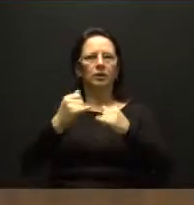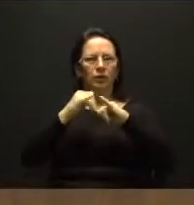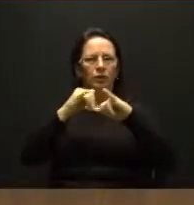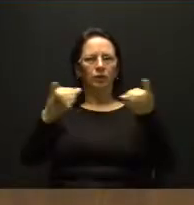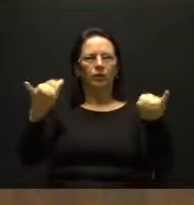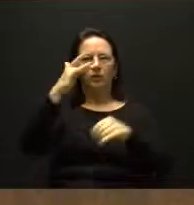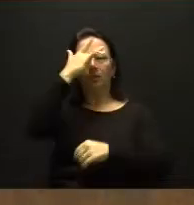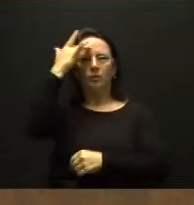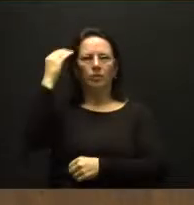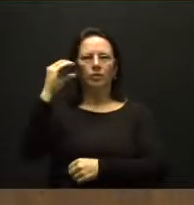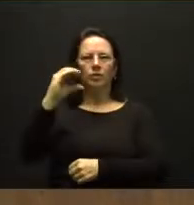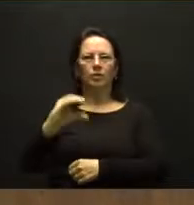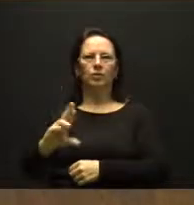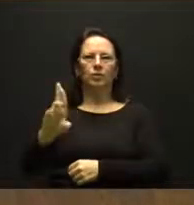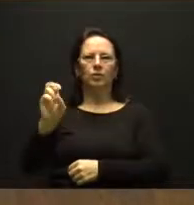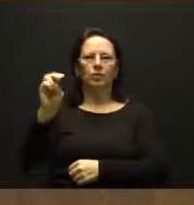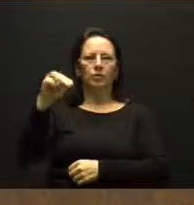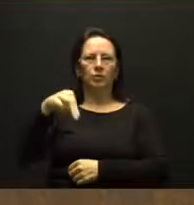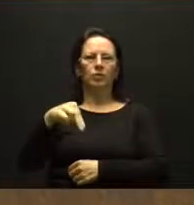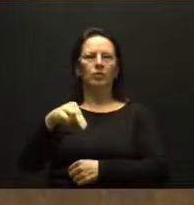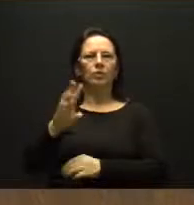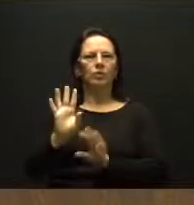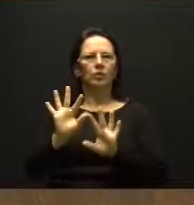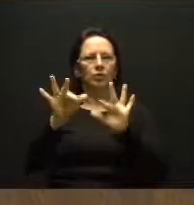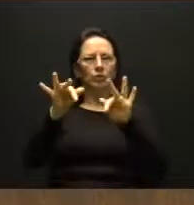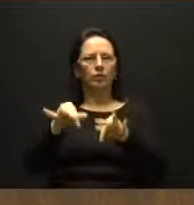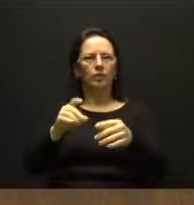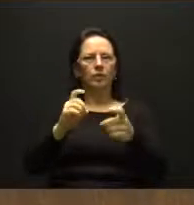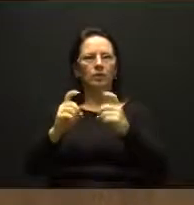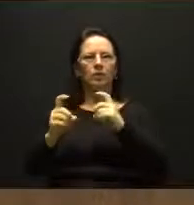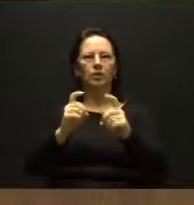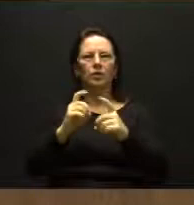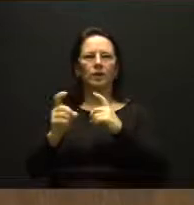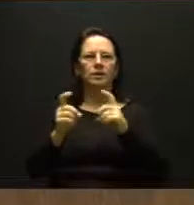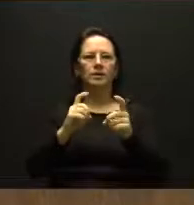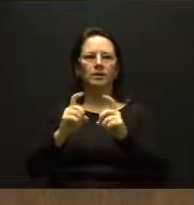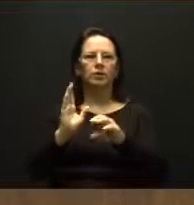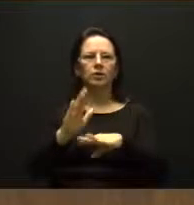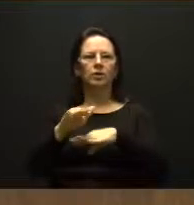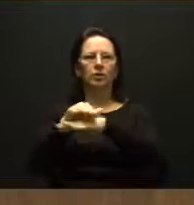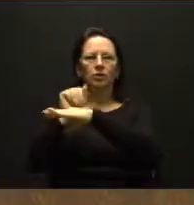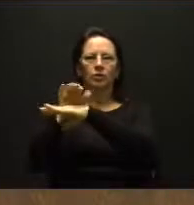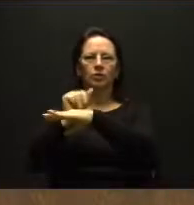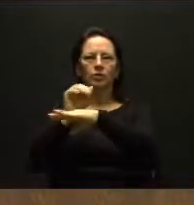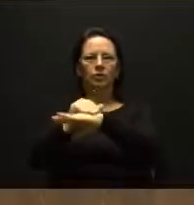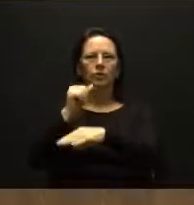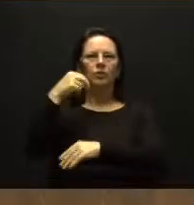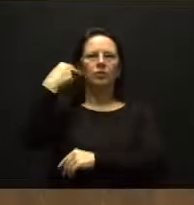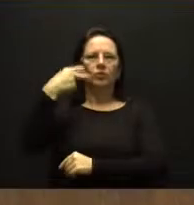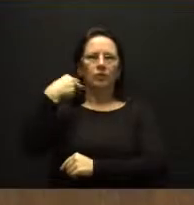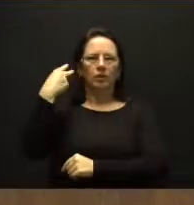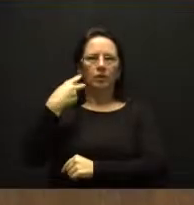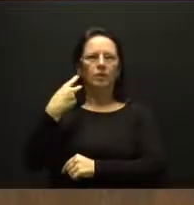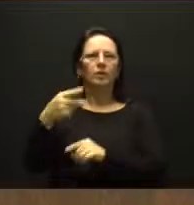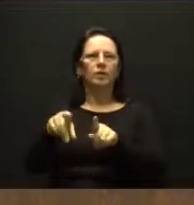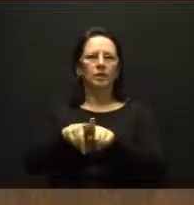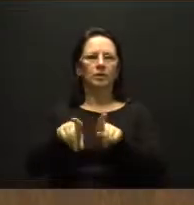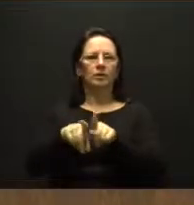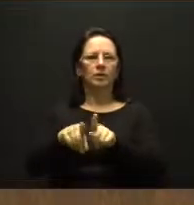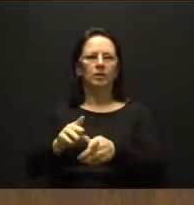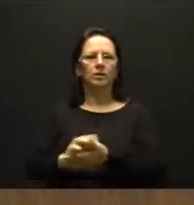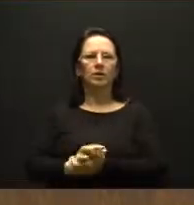trabalhadores acusam que está à disposição para o final da vida os vereadores também para isso